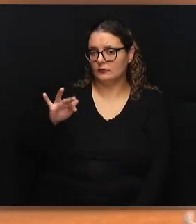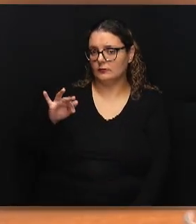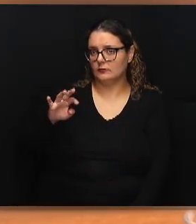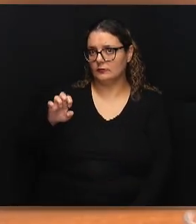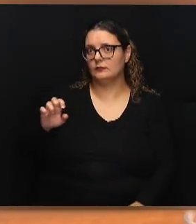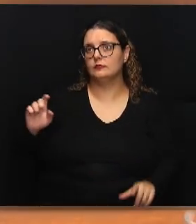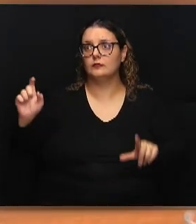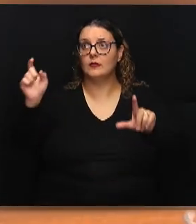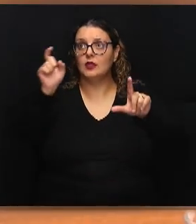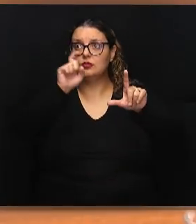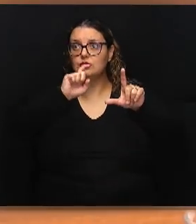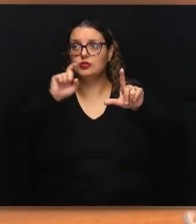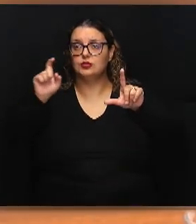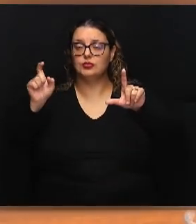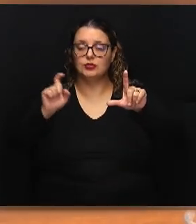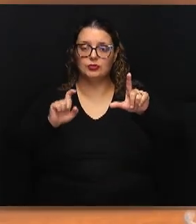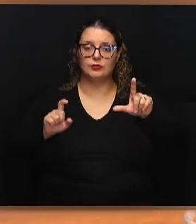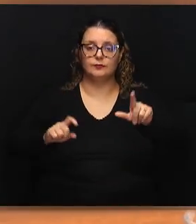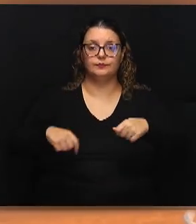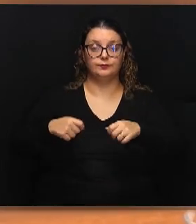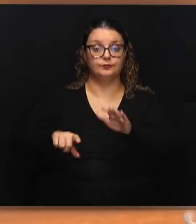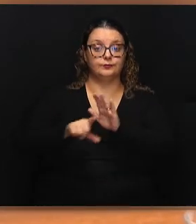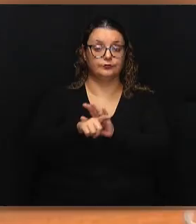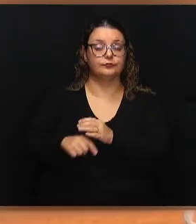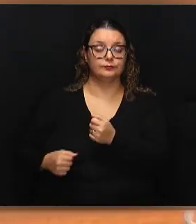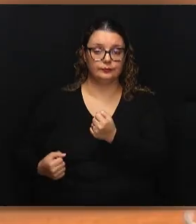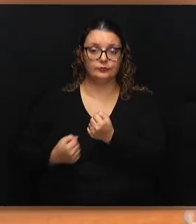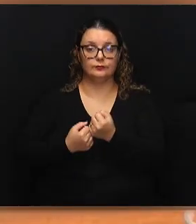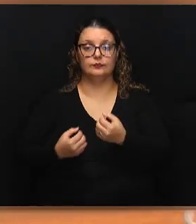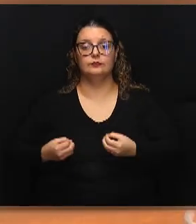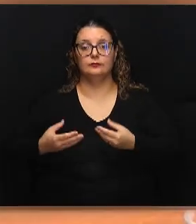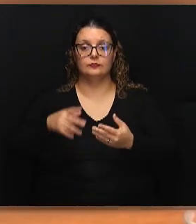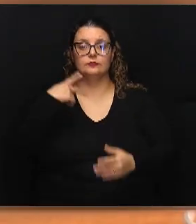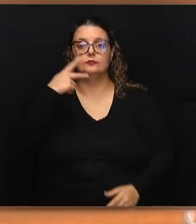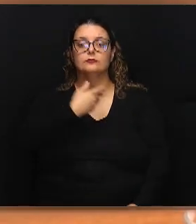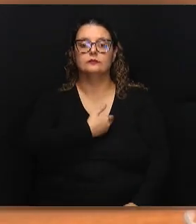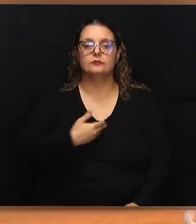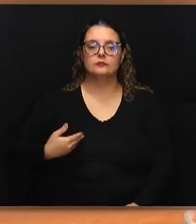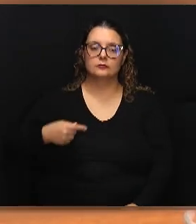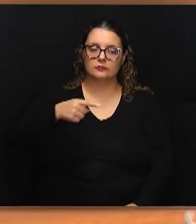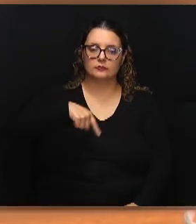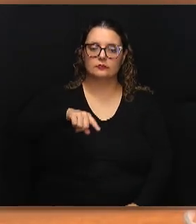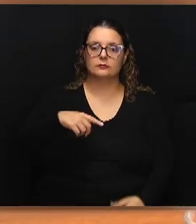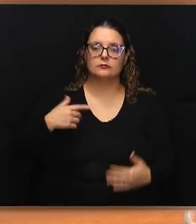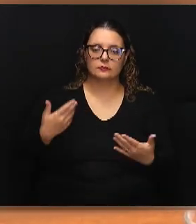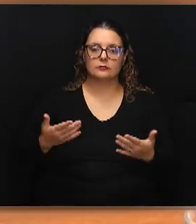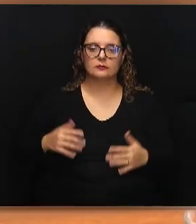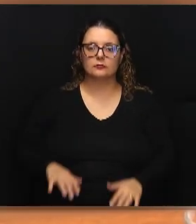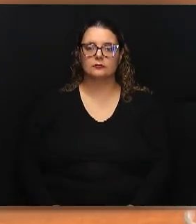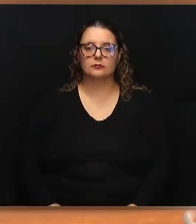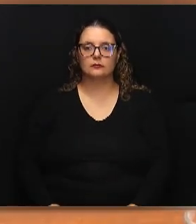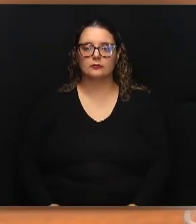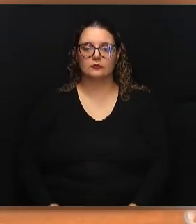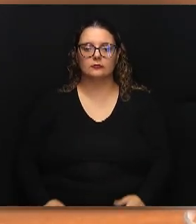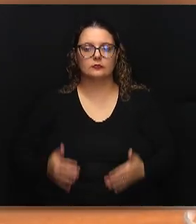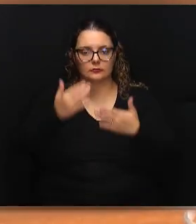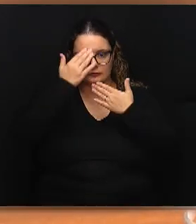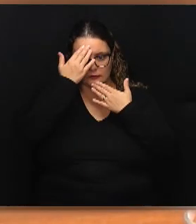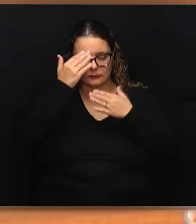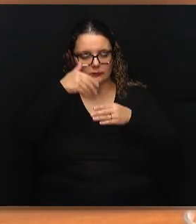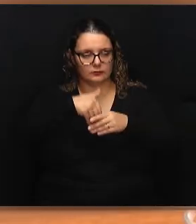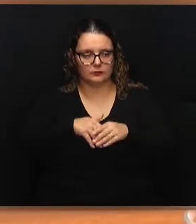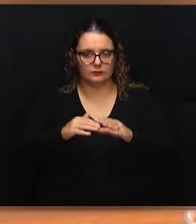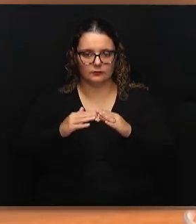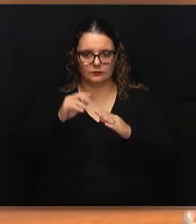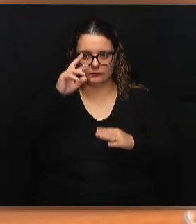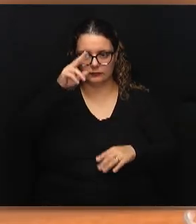precisam de um amparo, leis que amparam e trazer políticas públicas para eles. Então, obrigado pelo voto favorável do